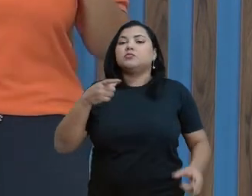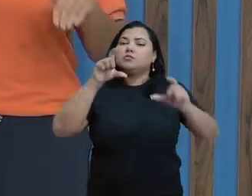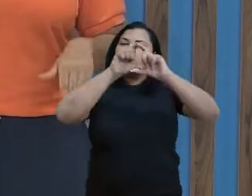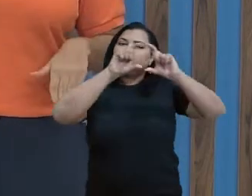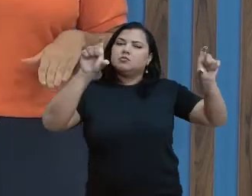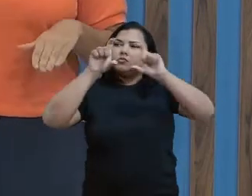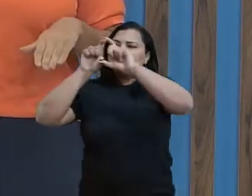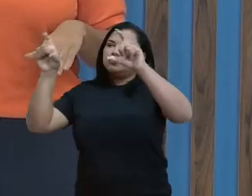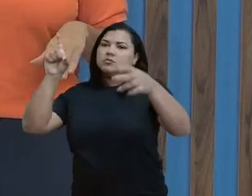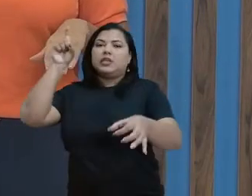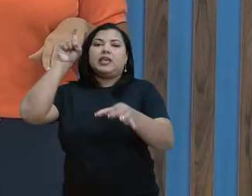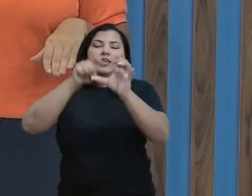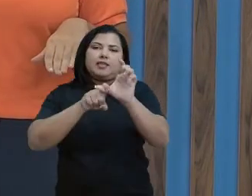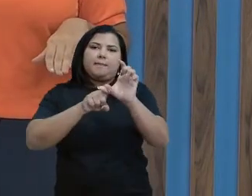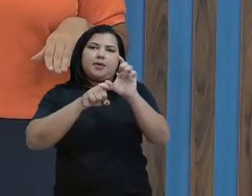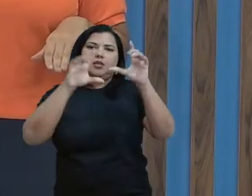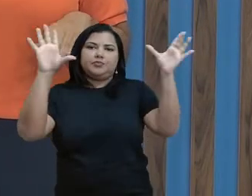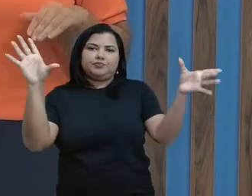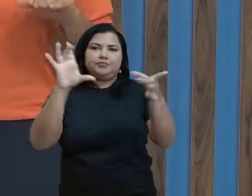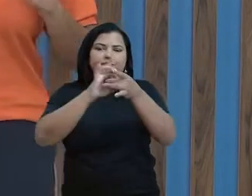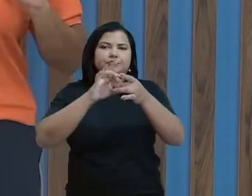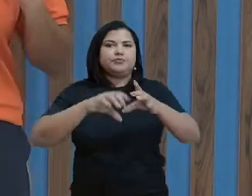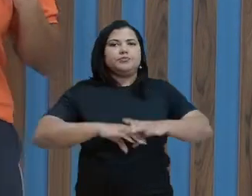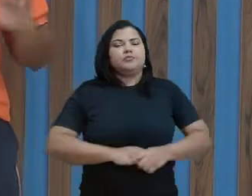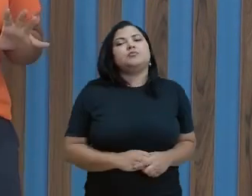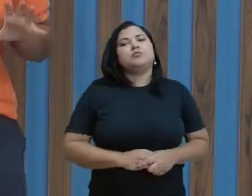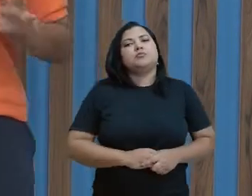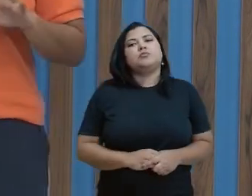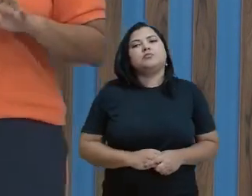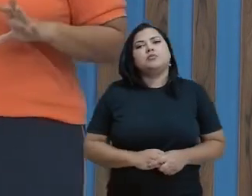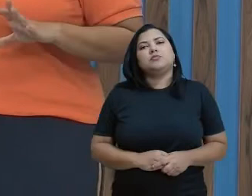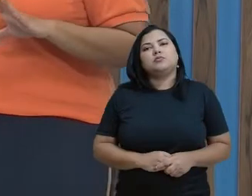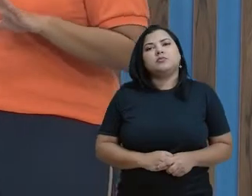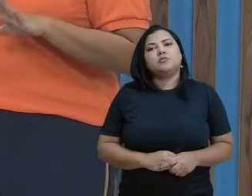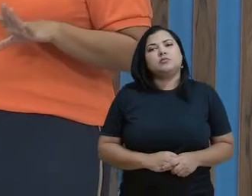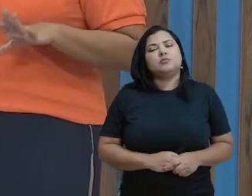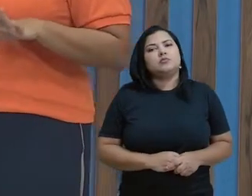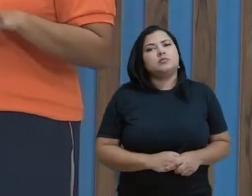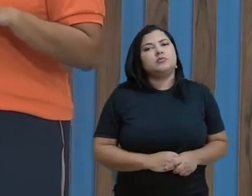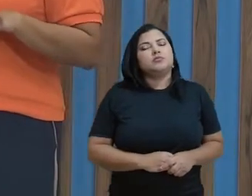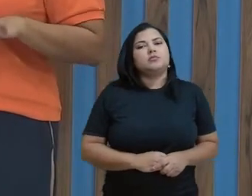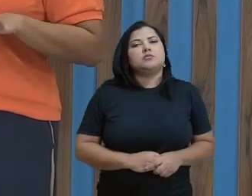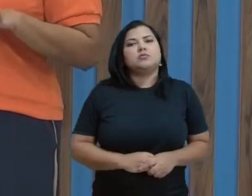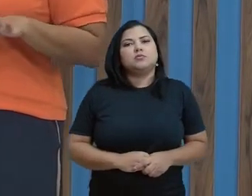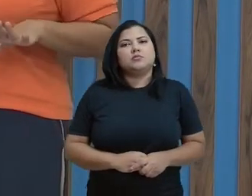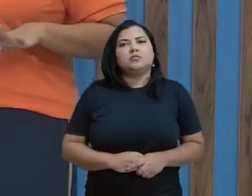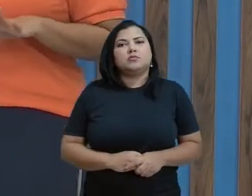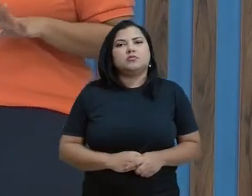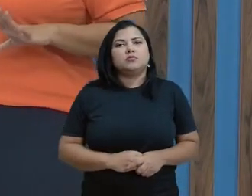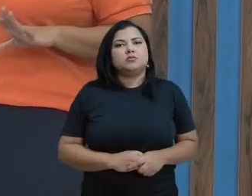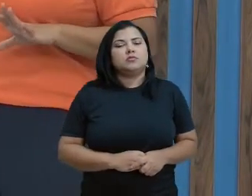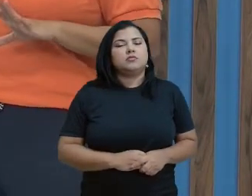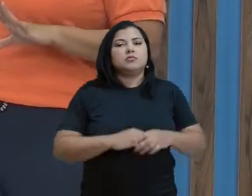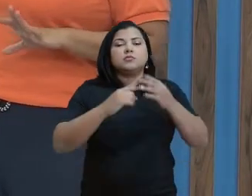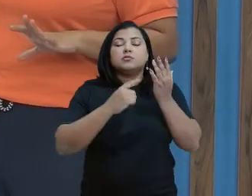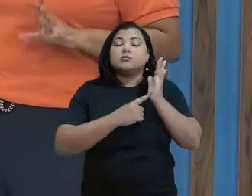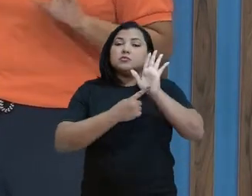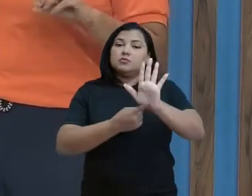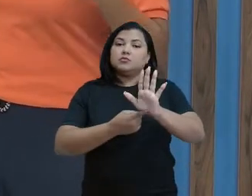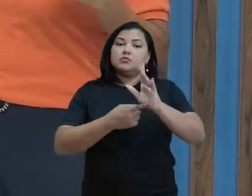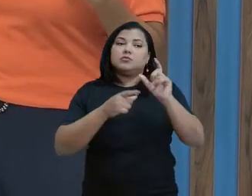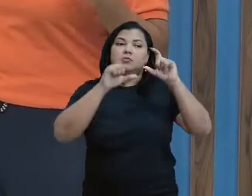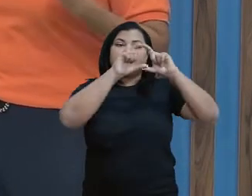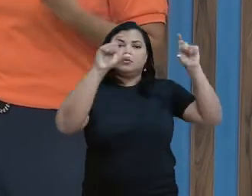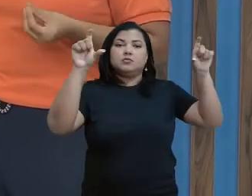dependem umas das outras, né? Então, eu tenho aqui, ó, apresenta orações que são dependentes, que